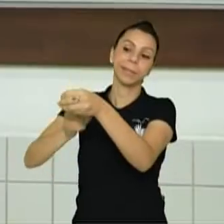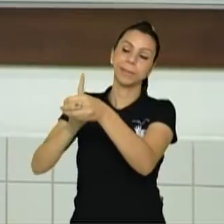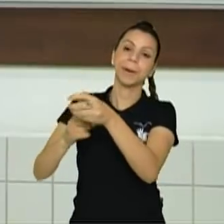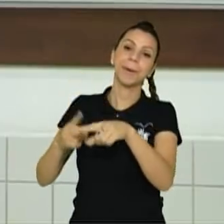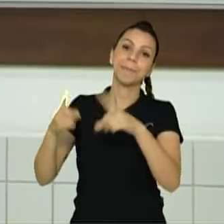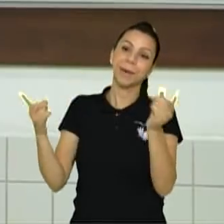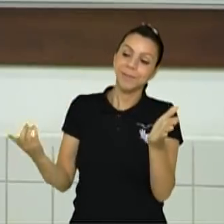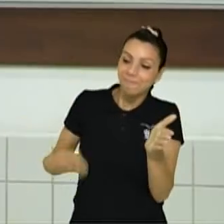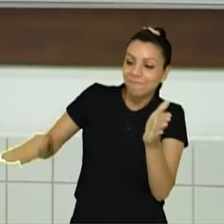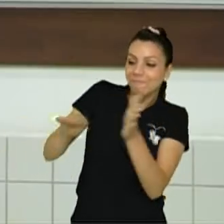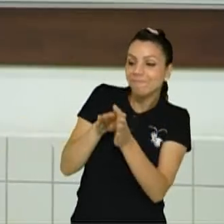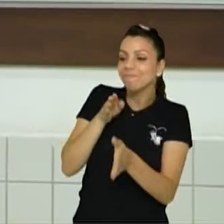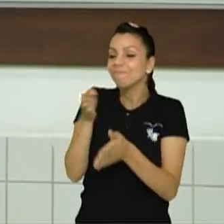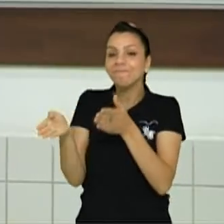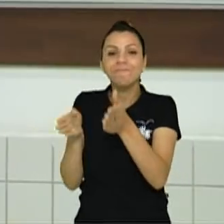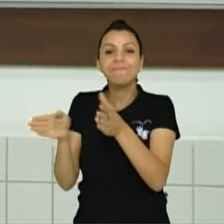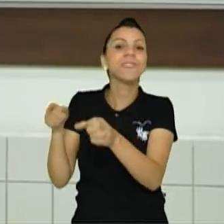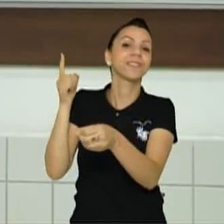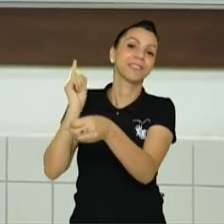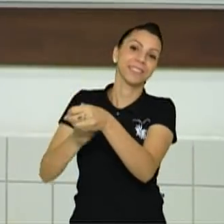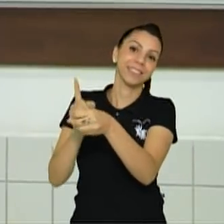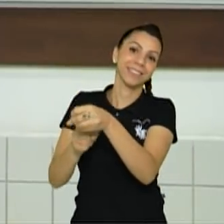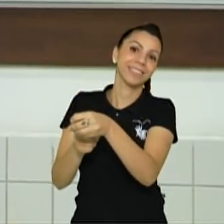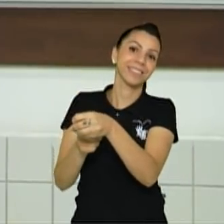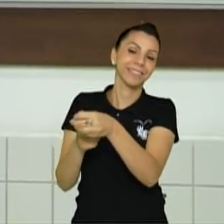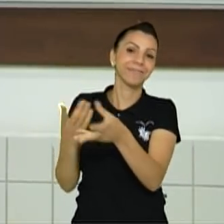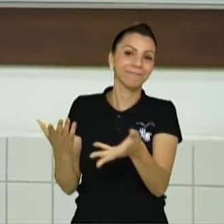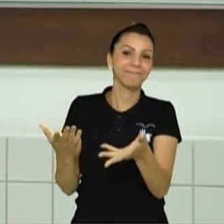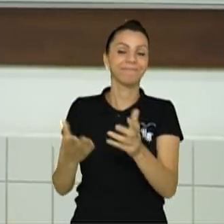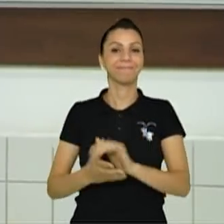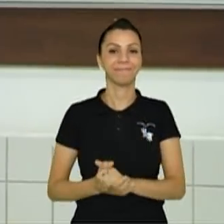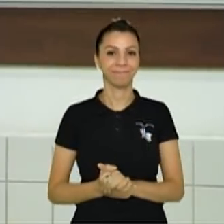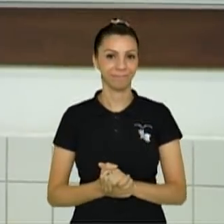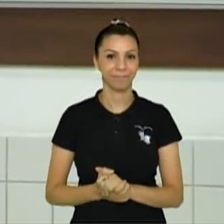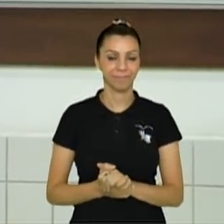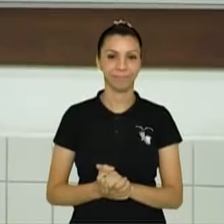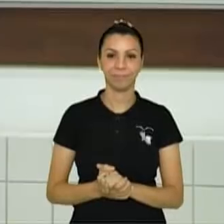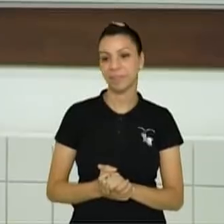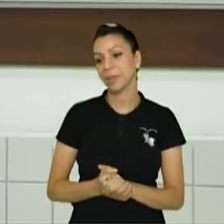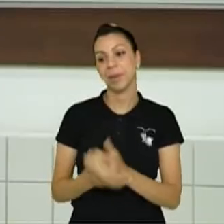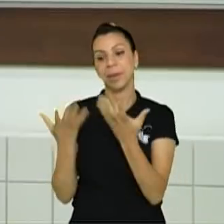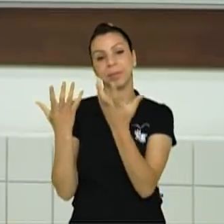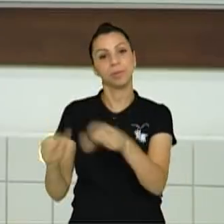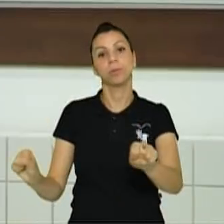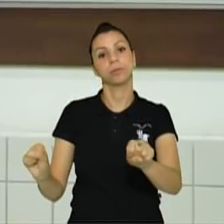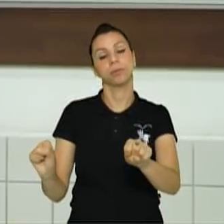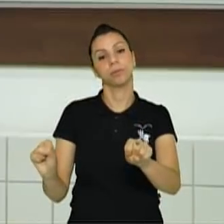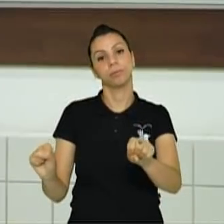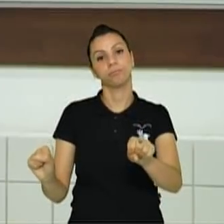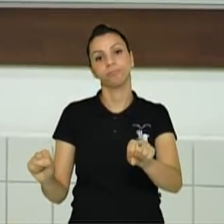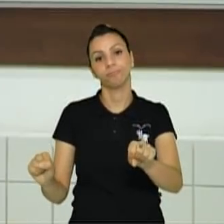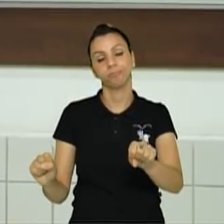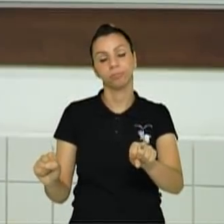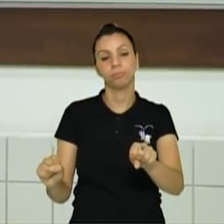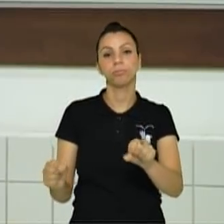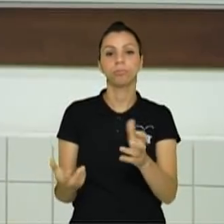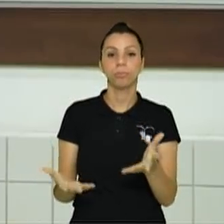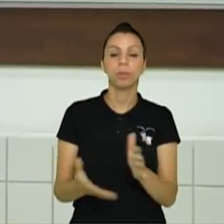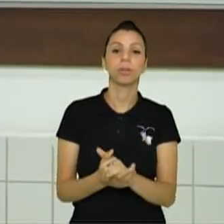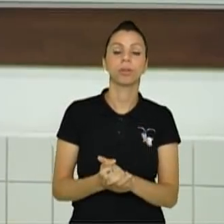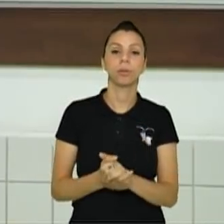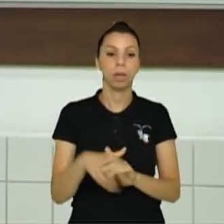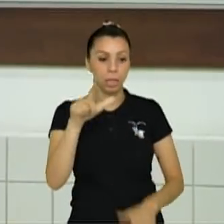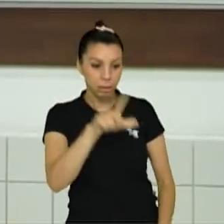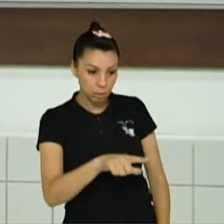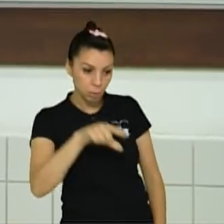nas cidades, eles por vezes eram não aceitos, ou seja, preferia-se o